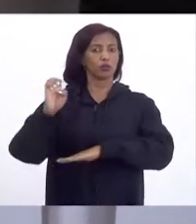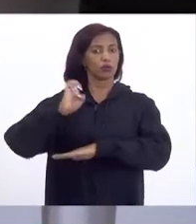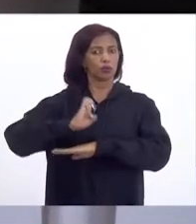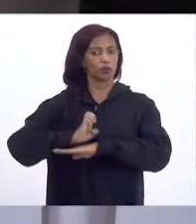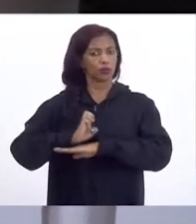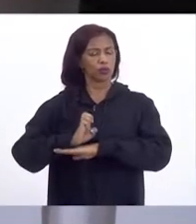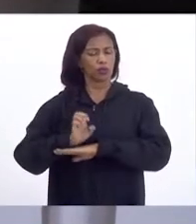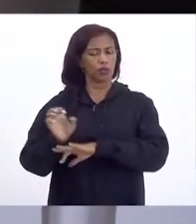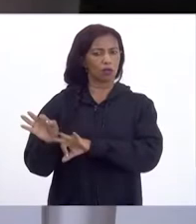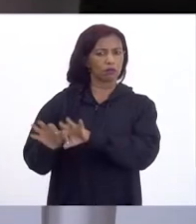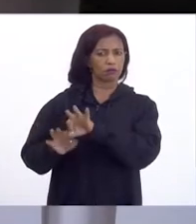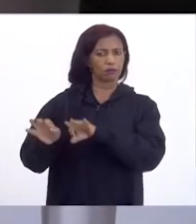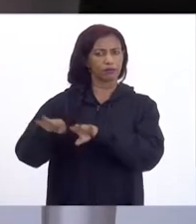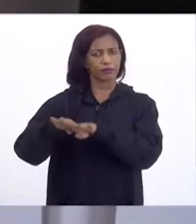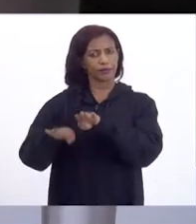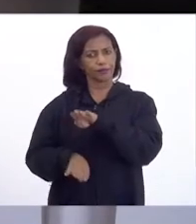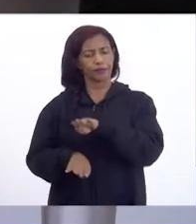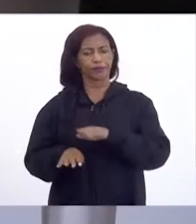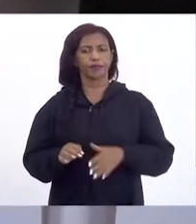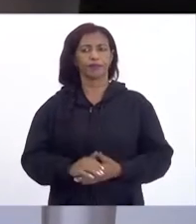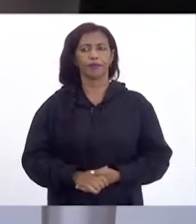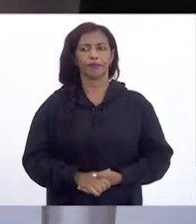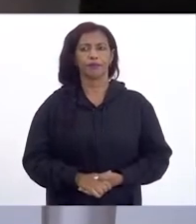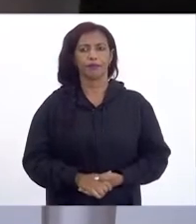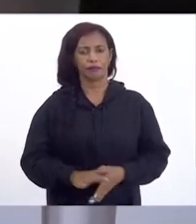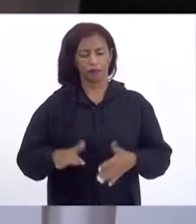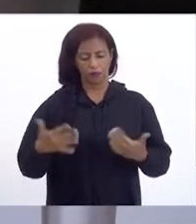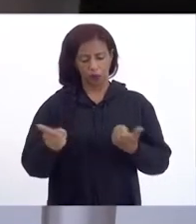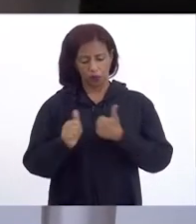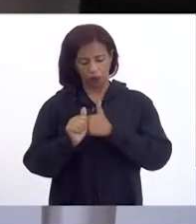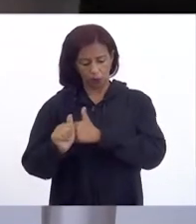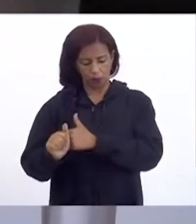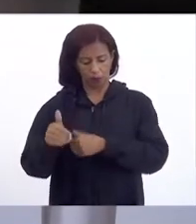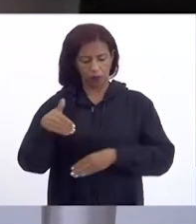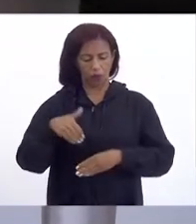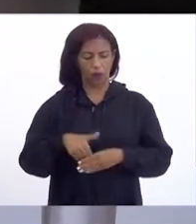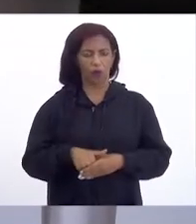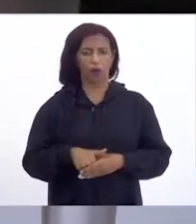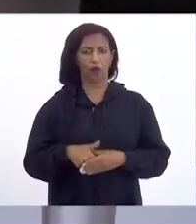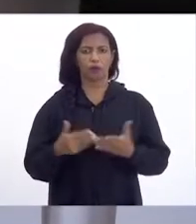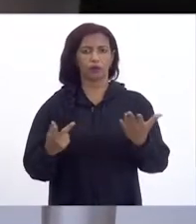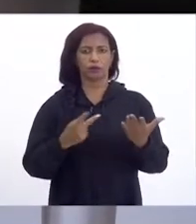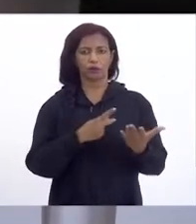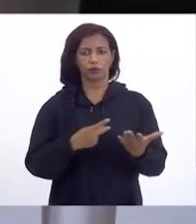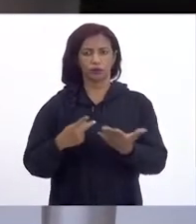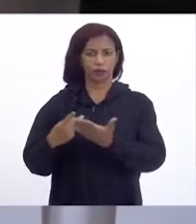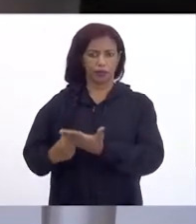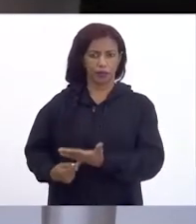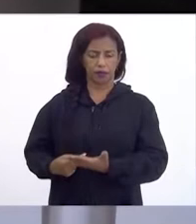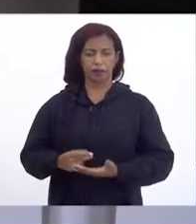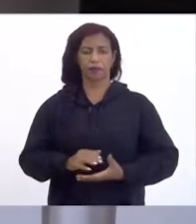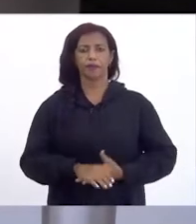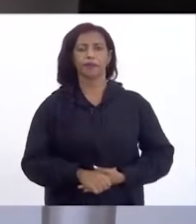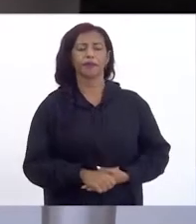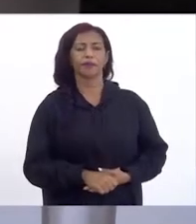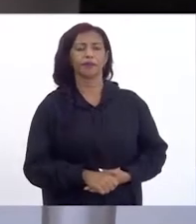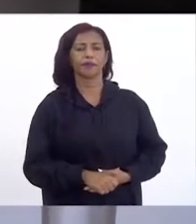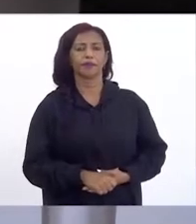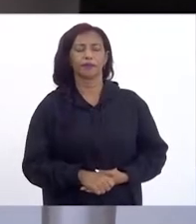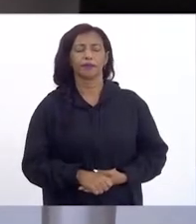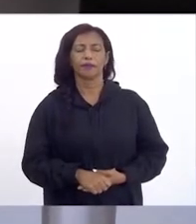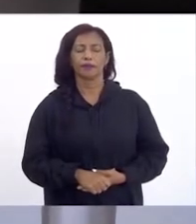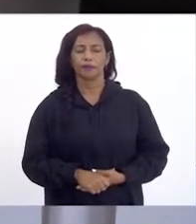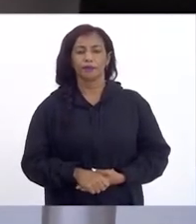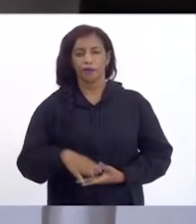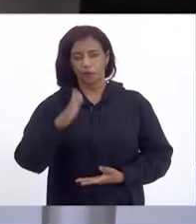desse aspecto da desigualdade. Então, acompanhando o voto de Vossa Excelência e do deputado Márcio Canella. Obrigado,